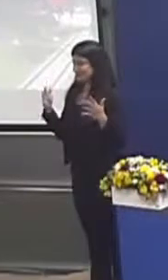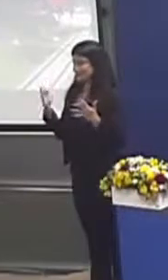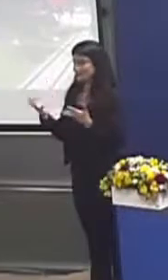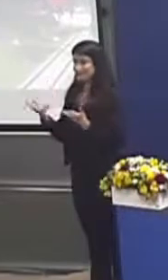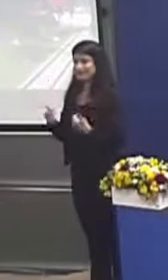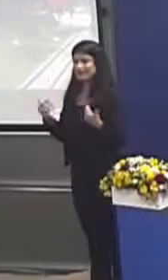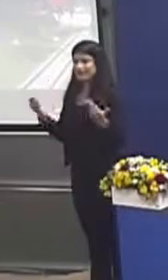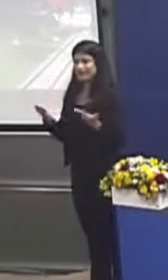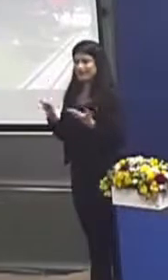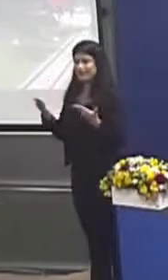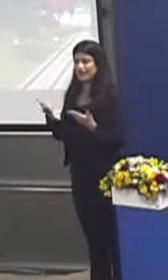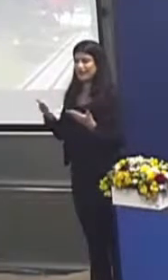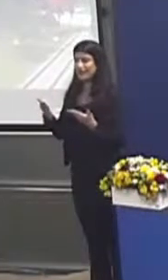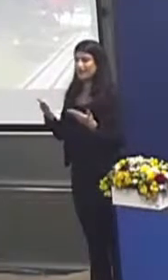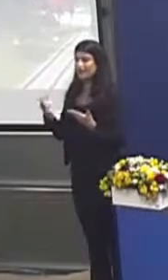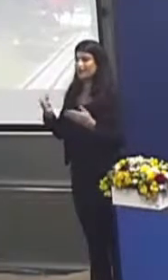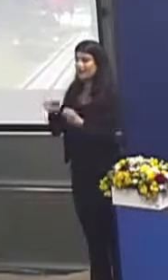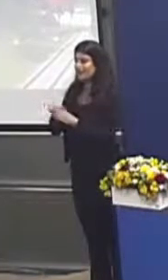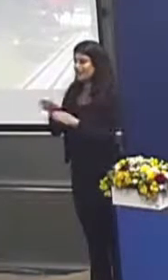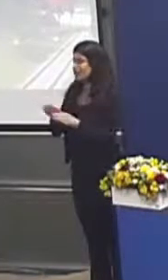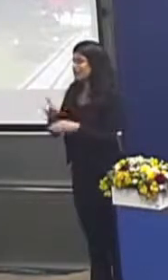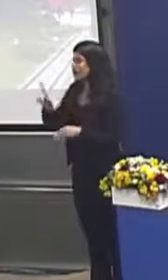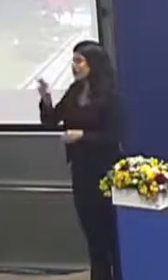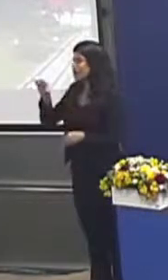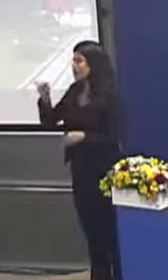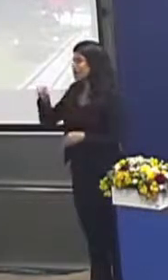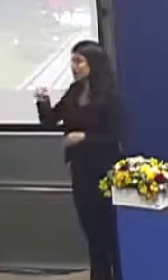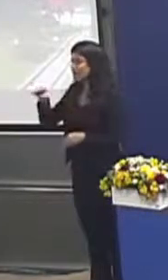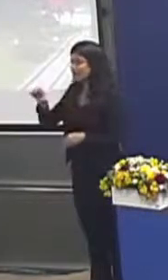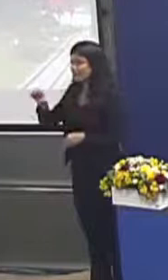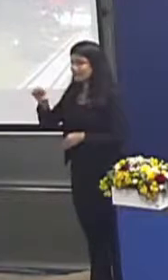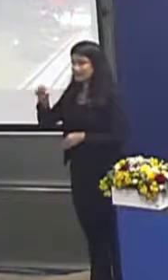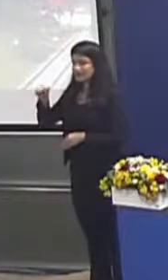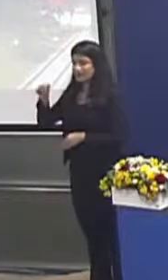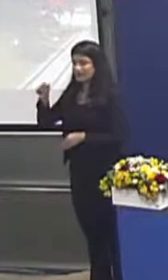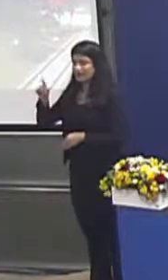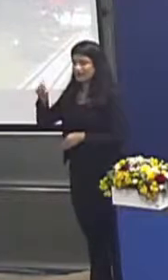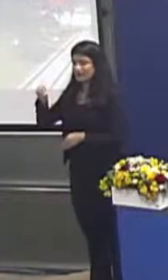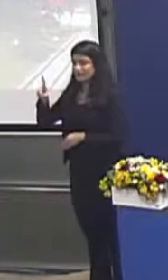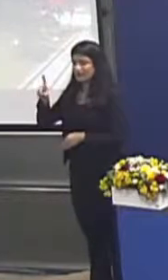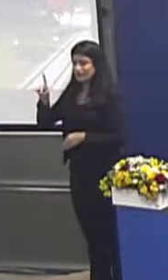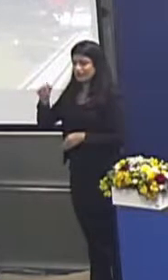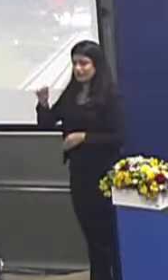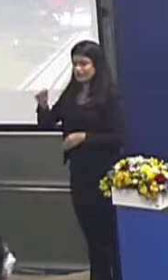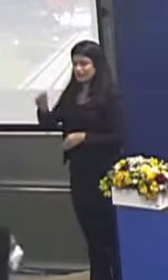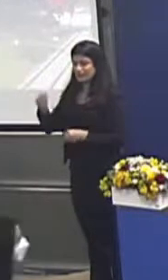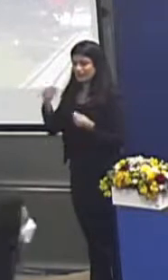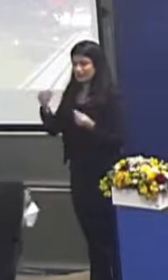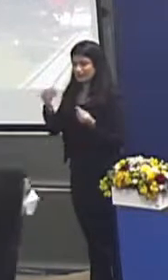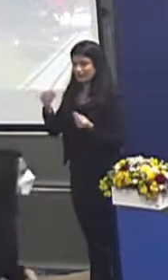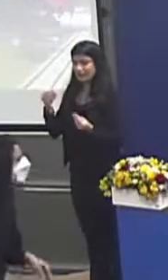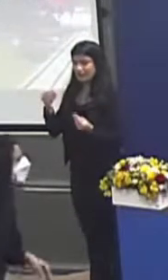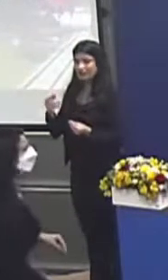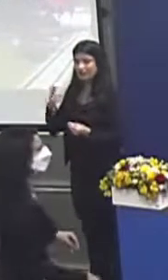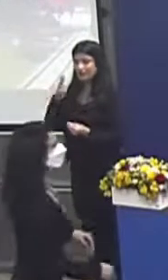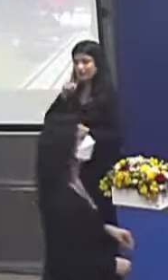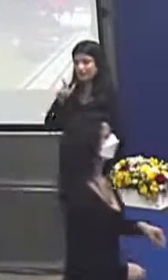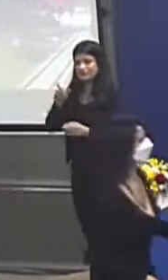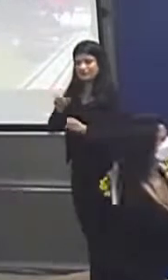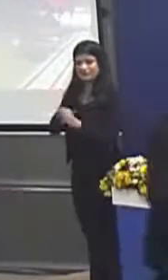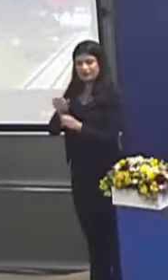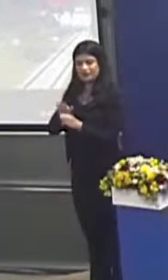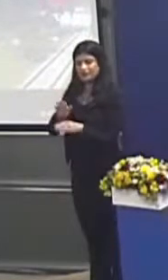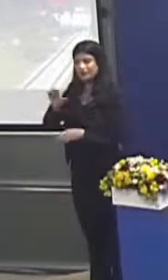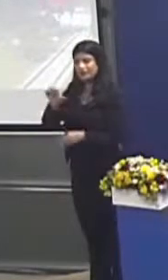Convidamos agora a conselheira Luciane de Almeida Jabur para realizar a homenagem à conselheira